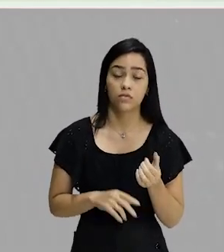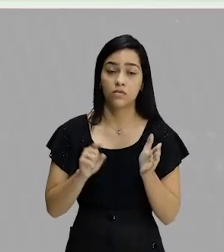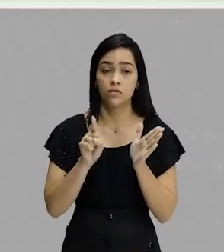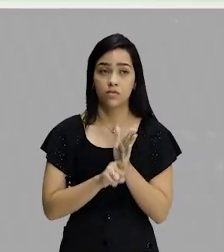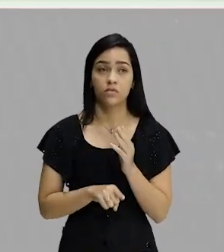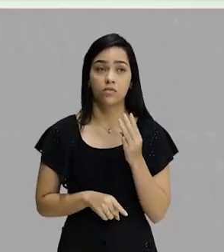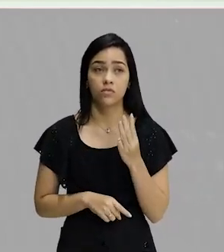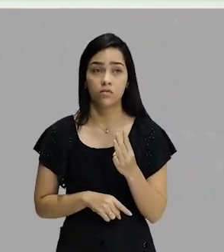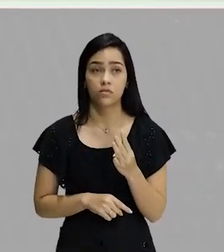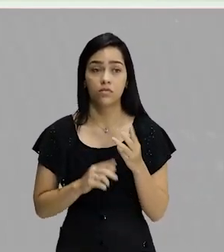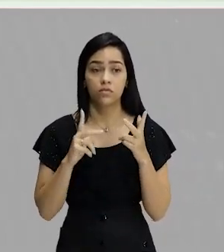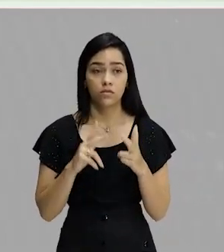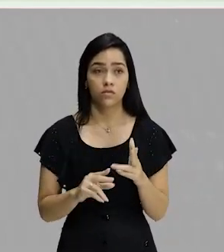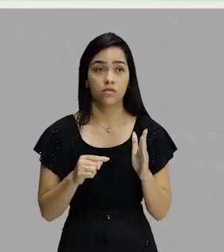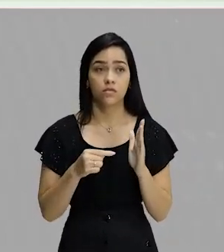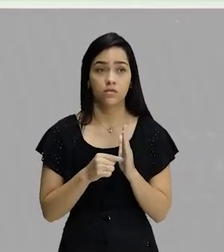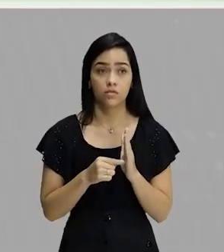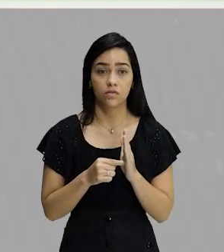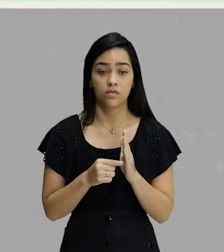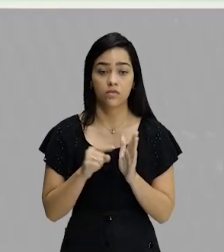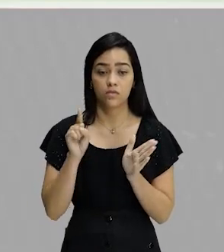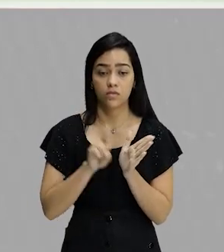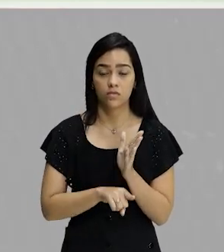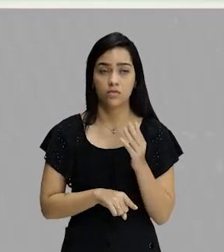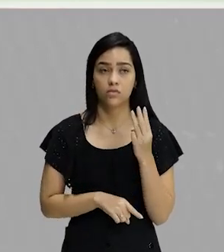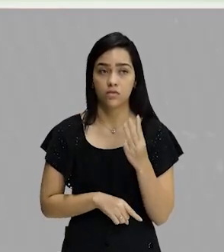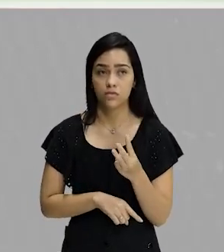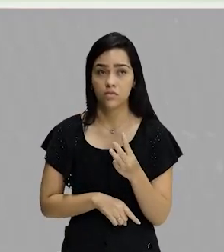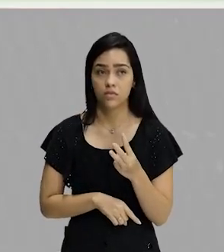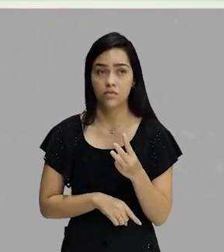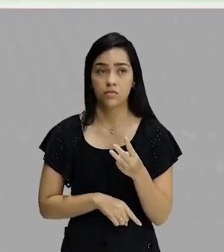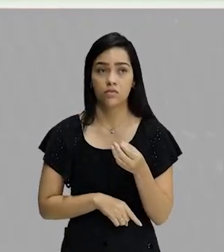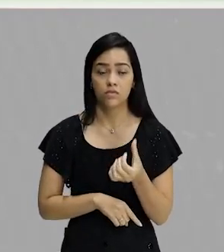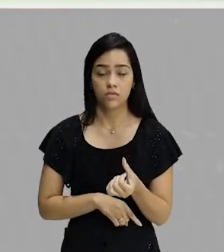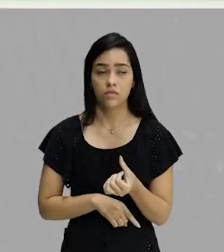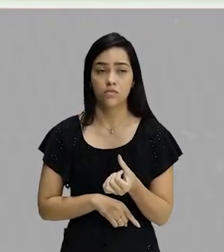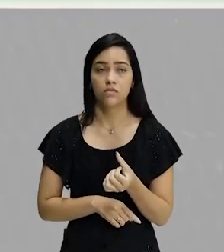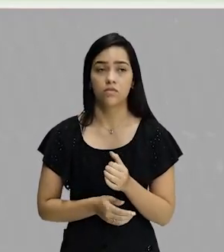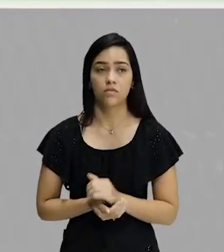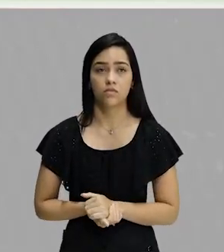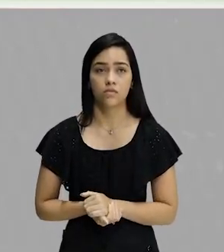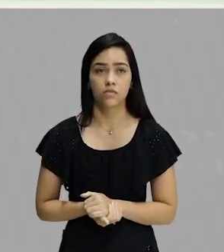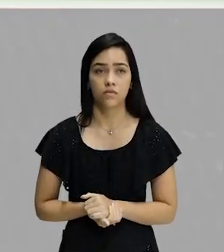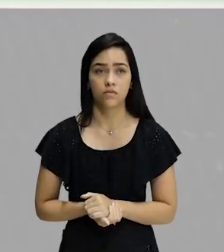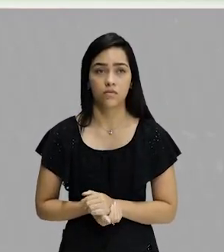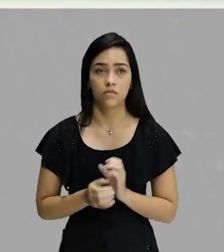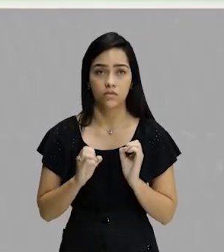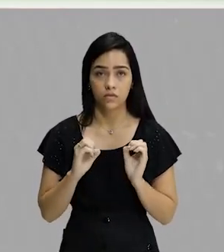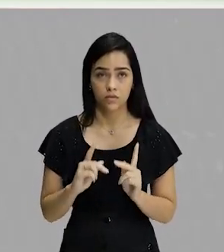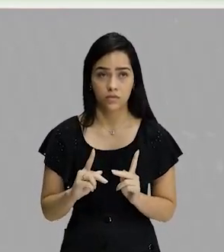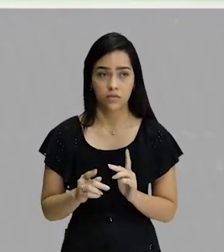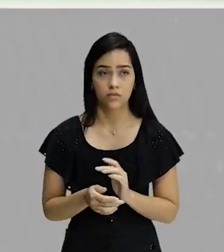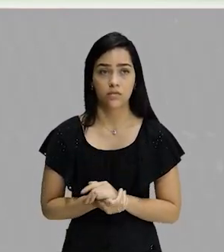menos 3. Então, vai ser o ponto que? Menos 3 e 6. Certo?